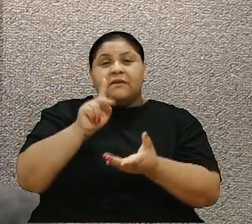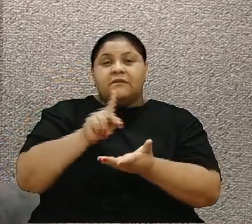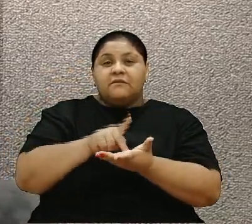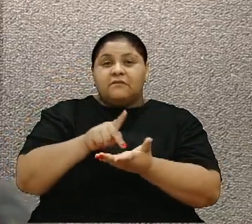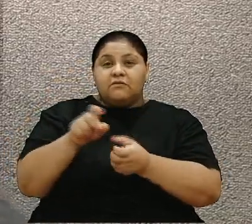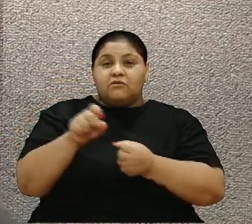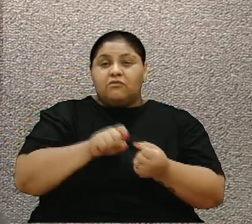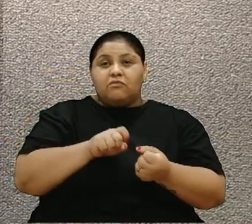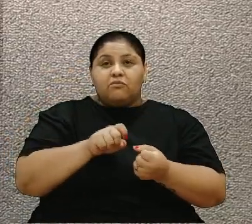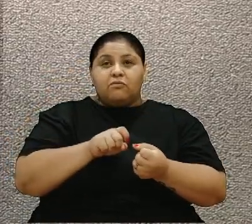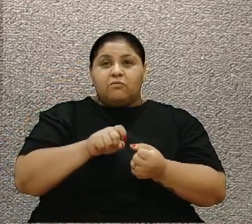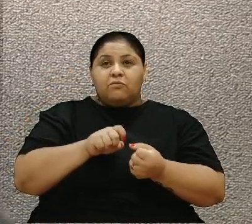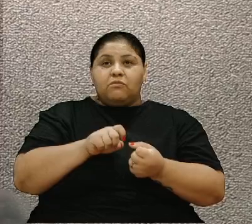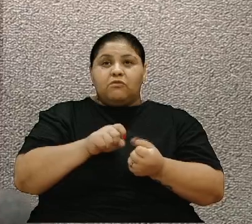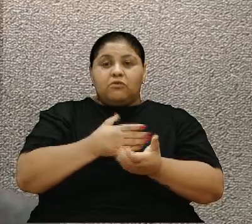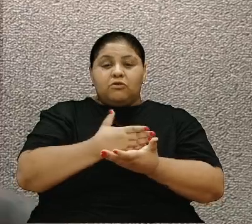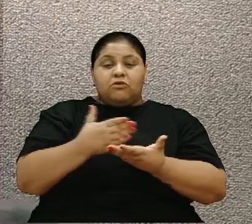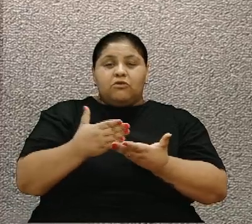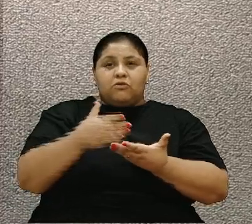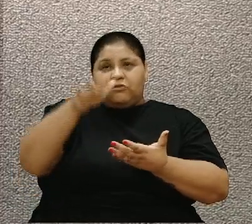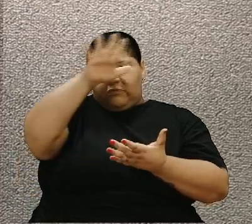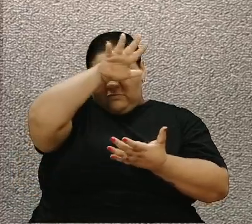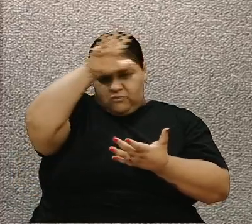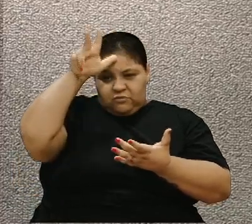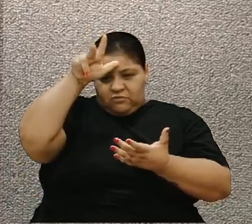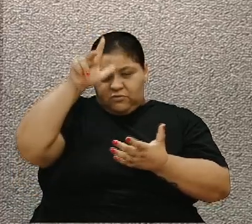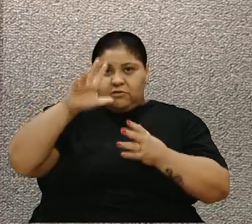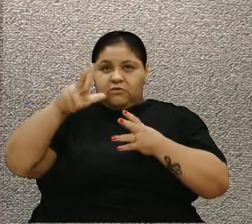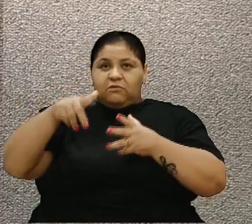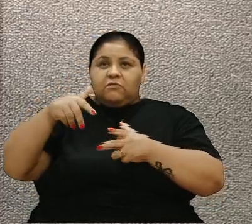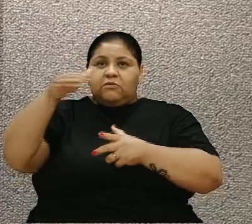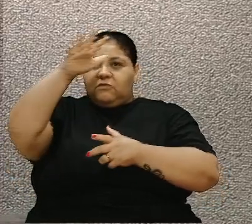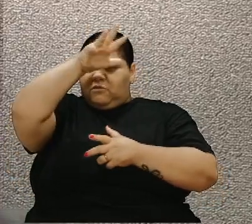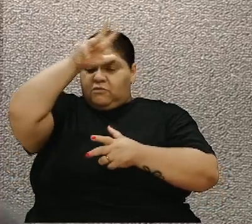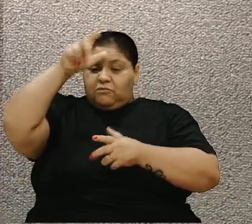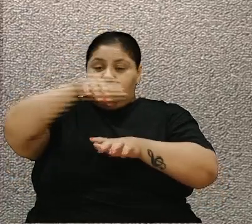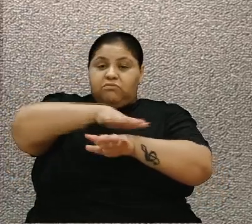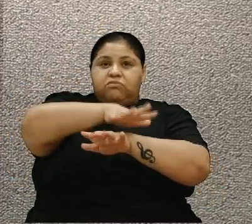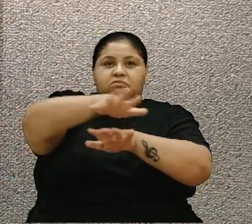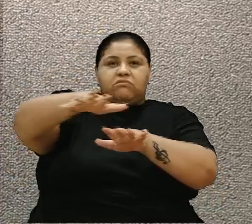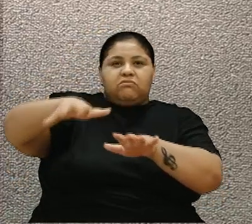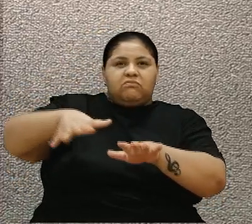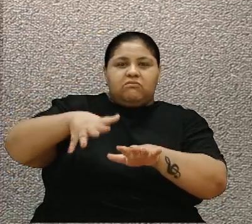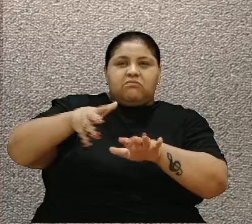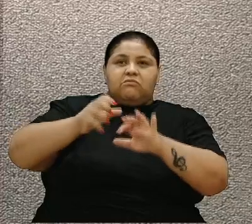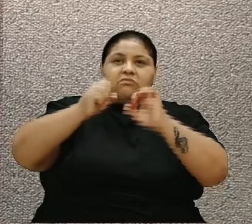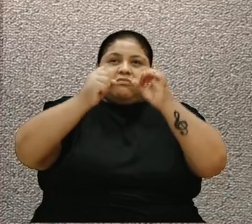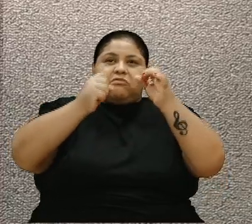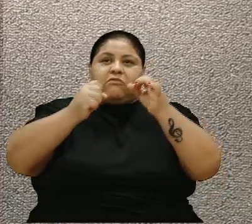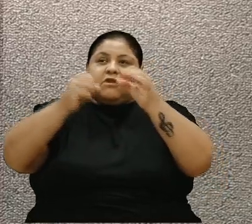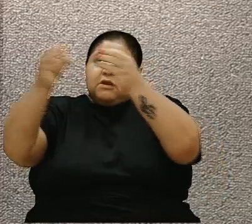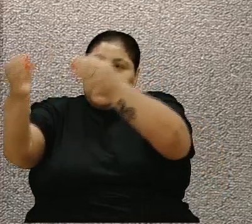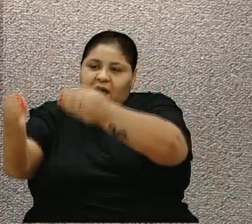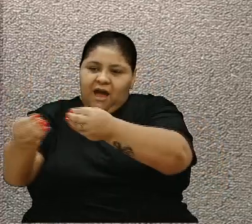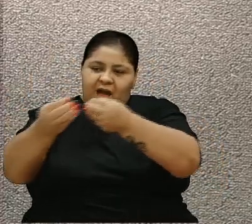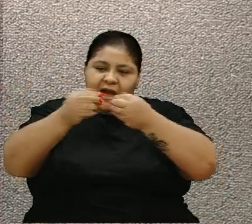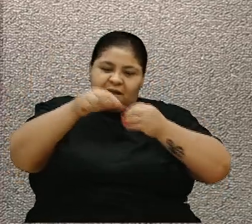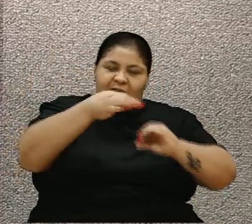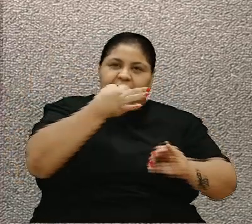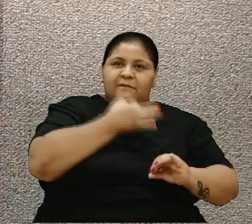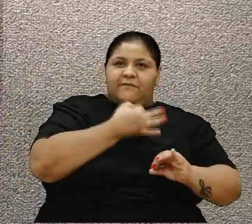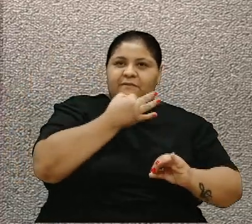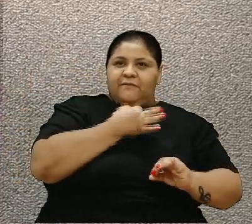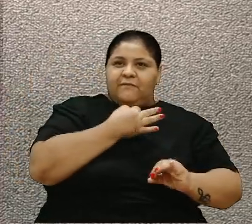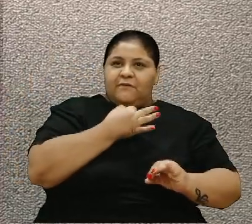pode ser oriundo do nosso município, porque foi trazido aqui quantos municípios ao redor trazem as pessoas para Caxias do Sul. Porque ao